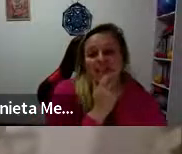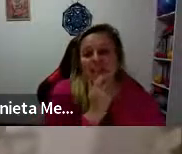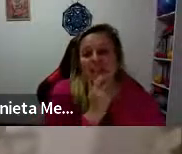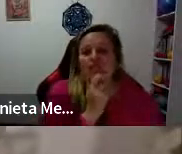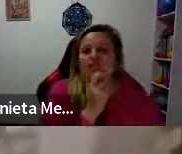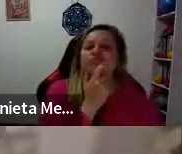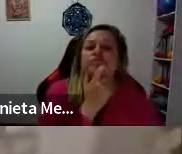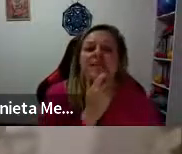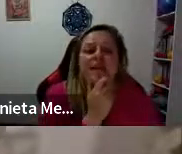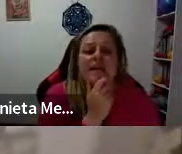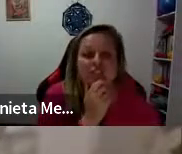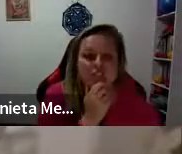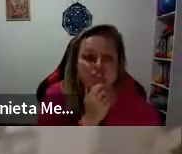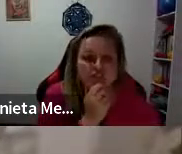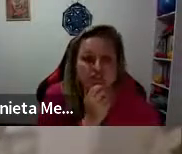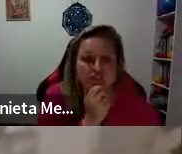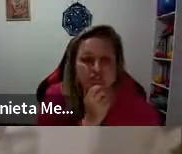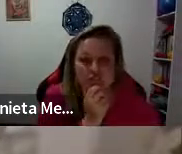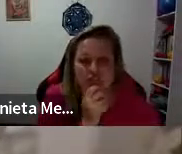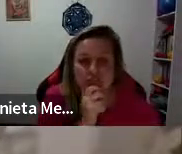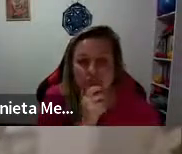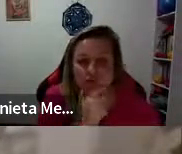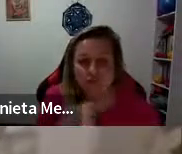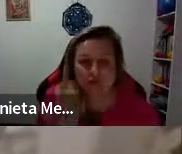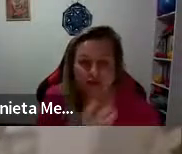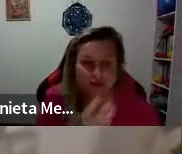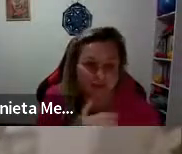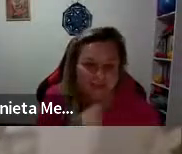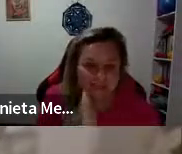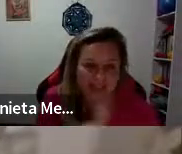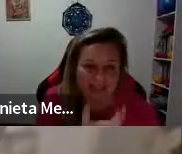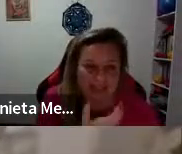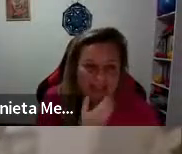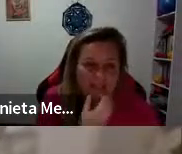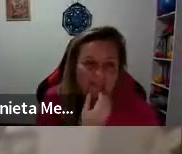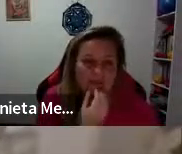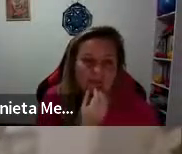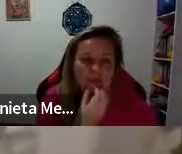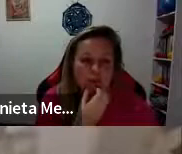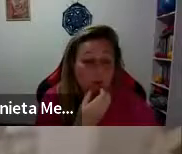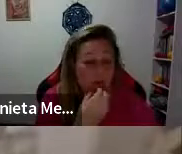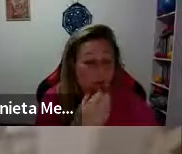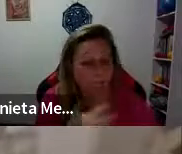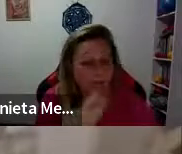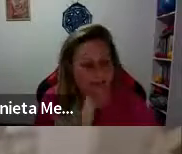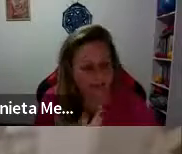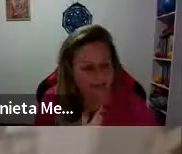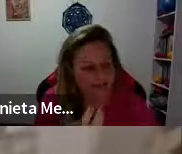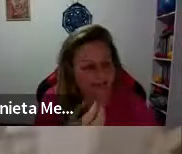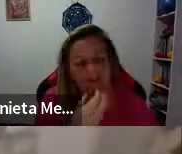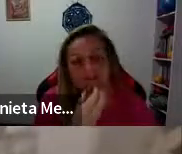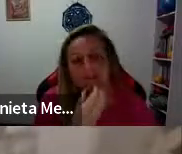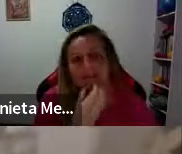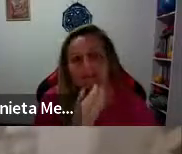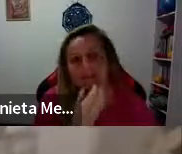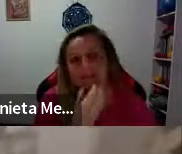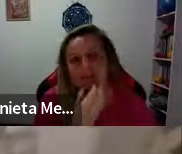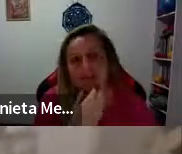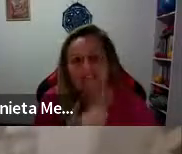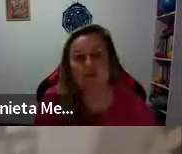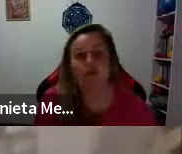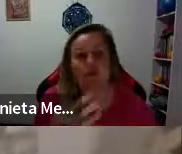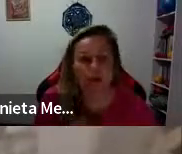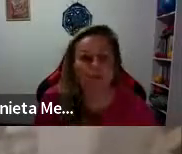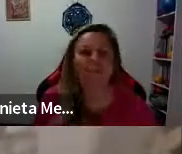Para além disso, né, a gente vive inúmeras mazelas como planeta,